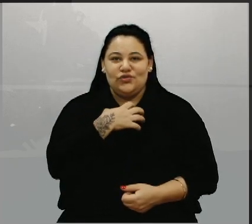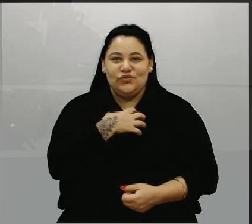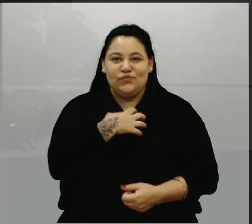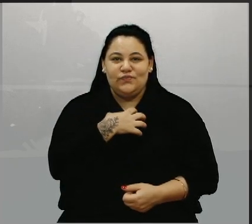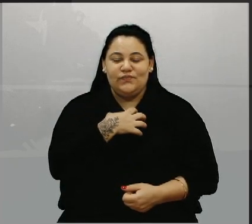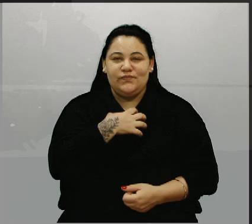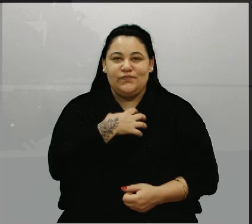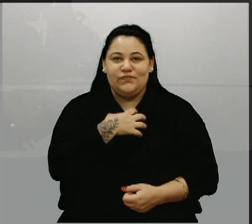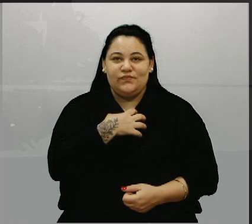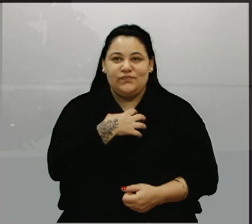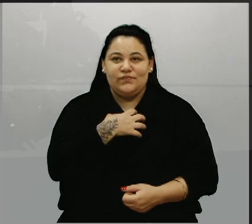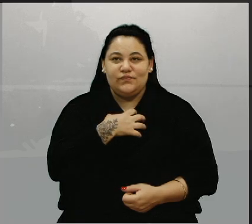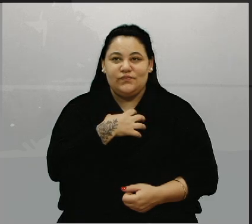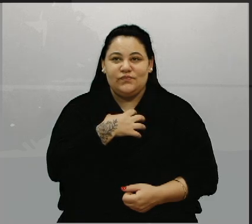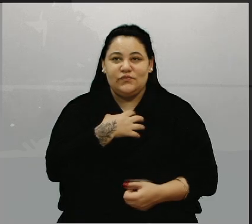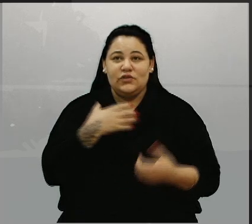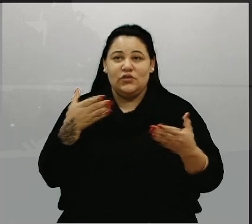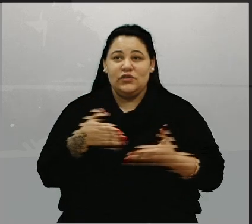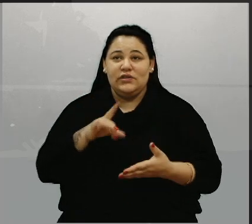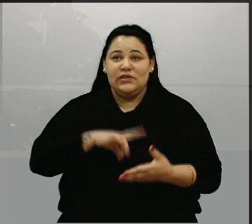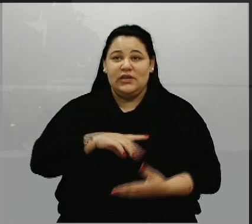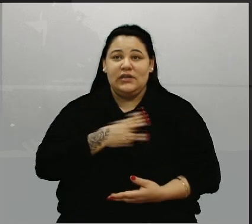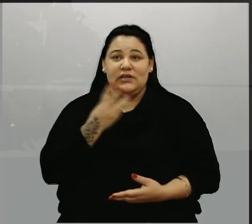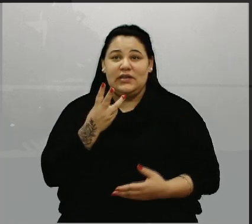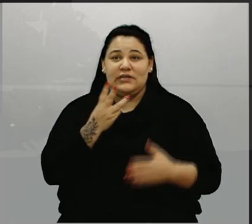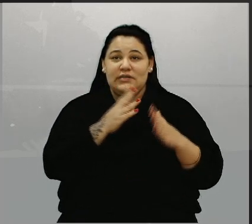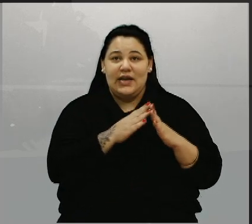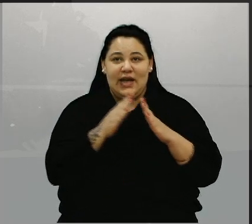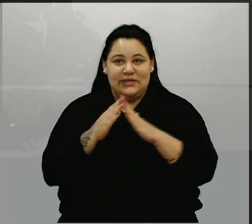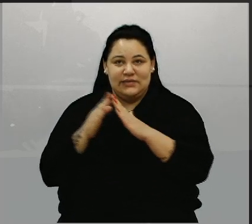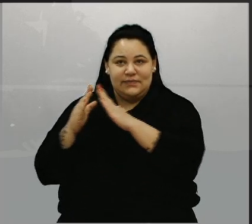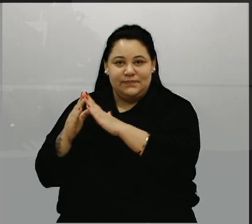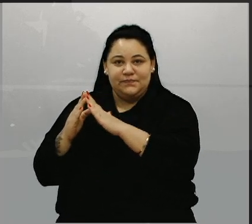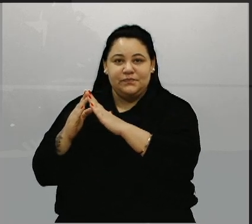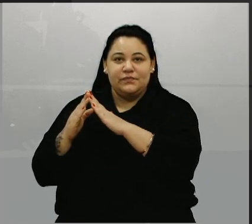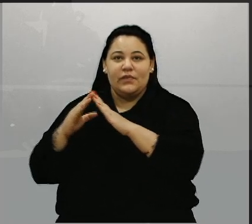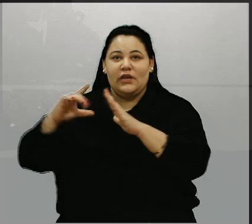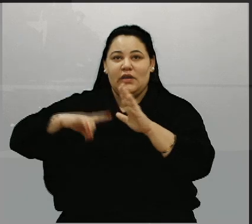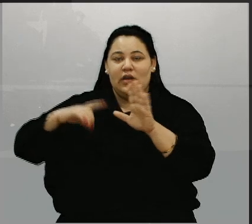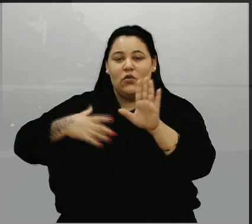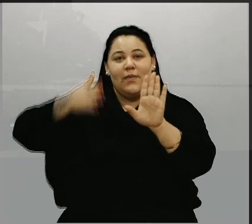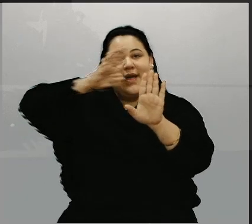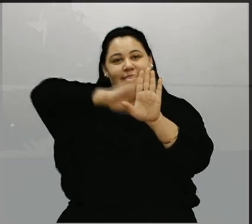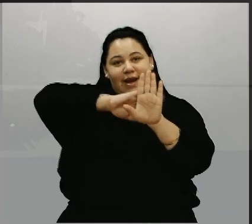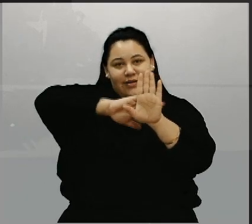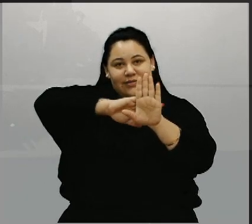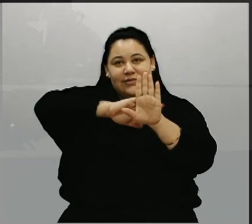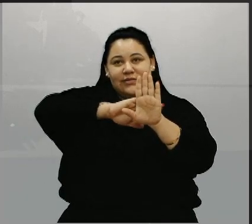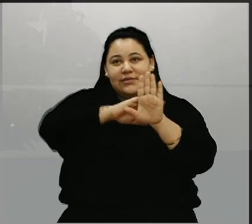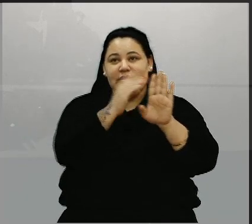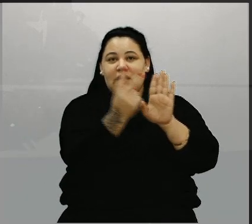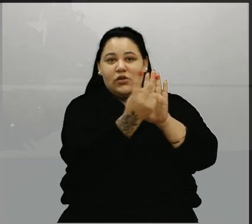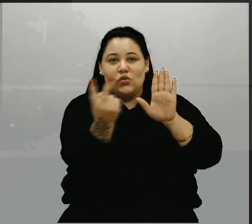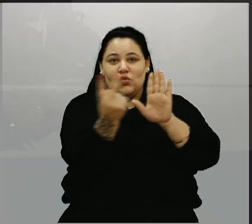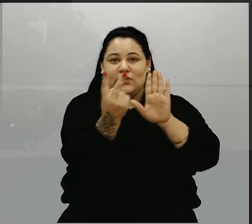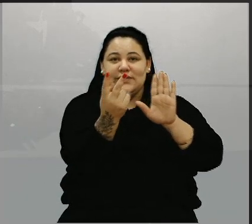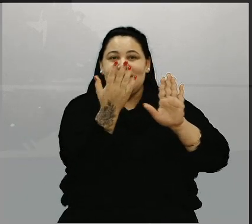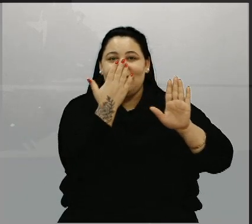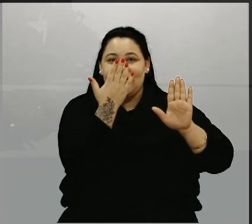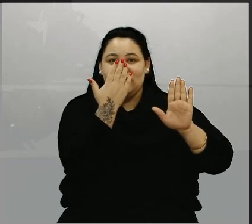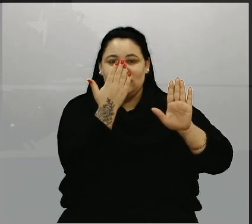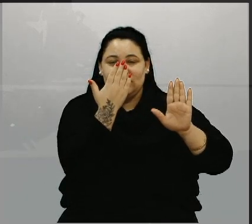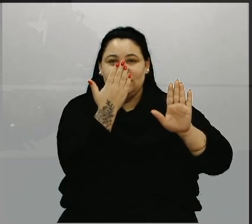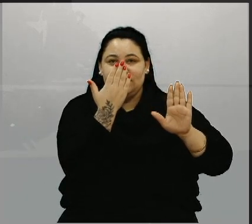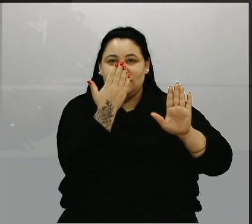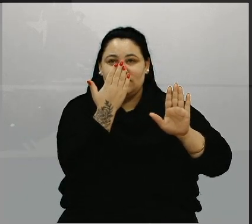encontra. São 3 casas diretamente envolvidas aí, tem uma aqui atrás ainda, essas 2 primeiras, essa casa